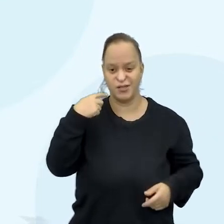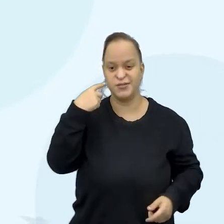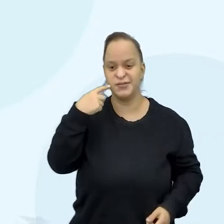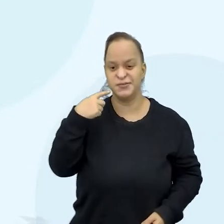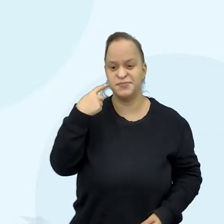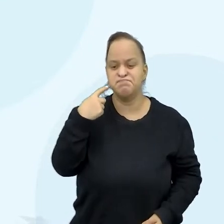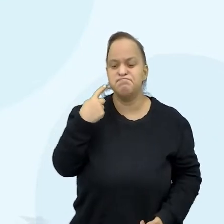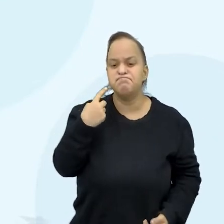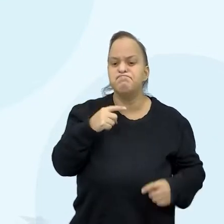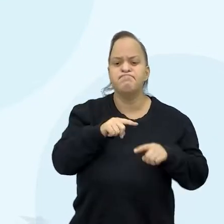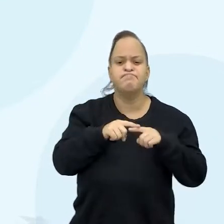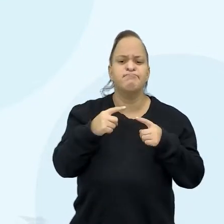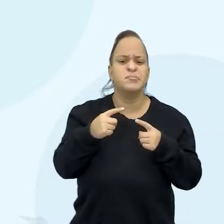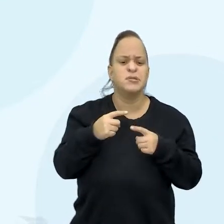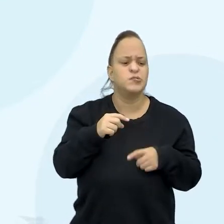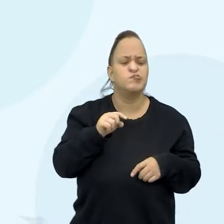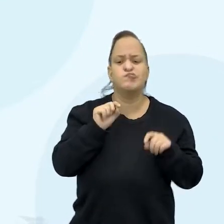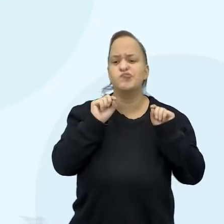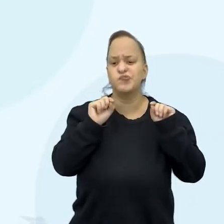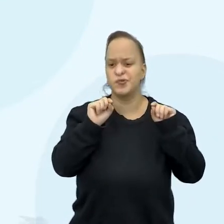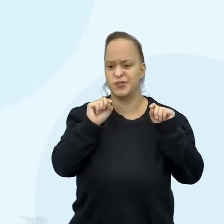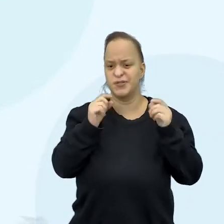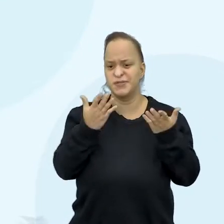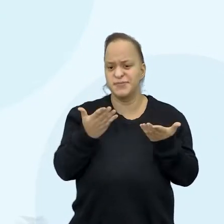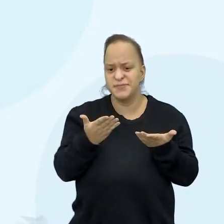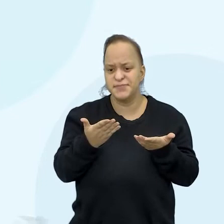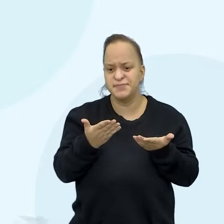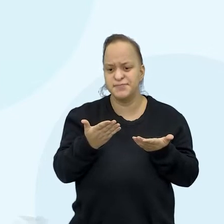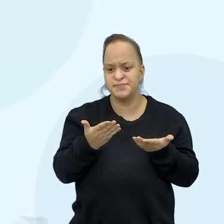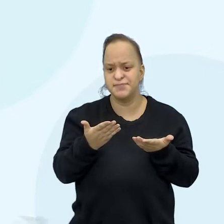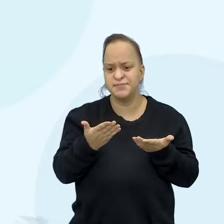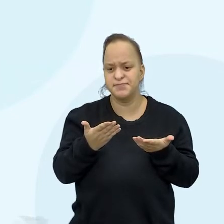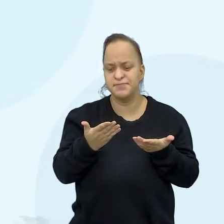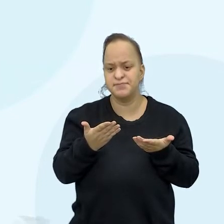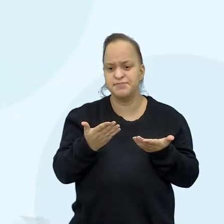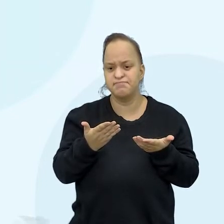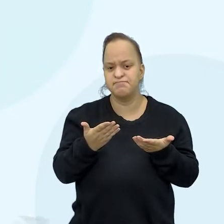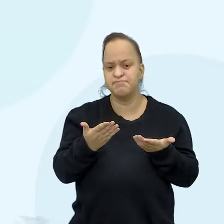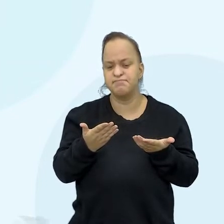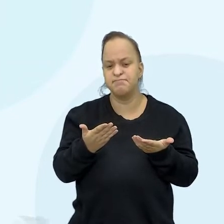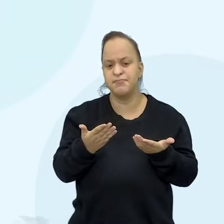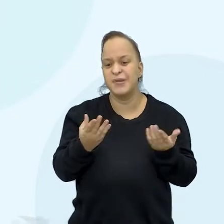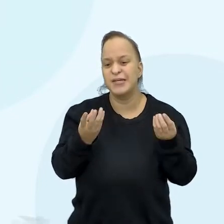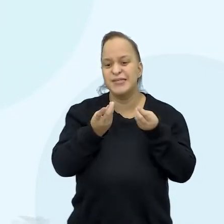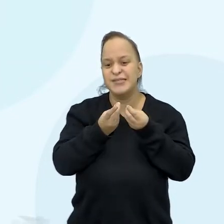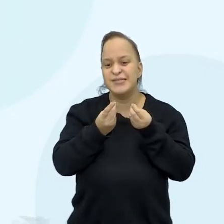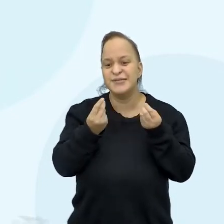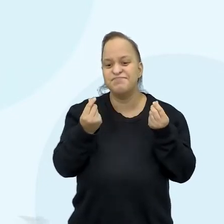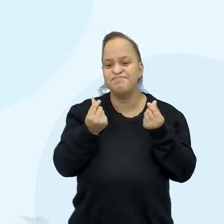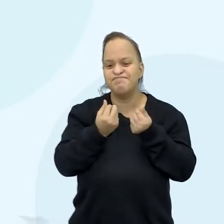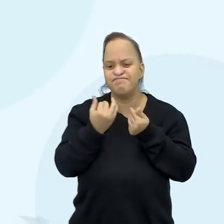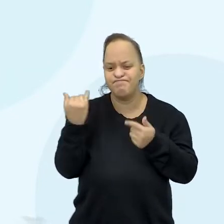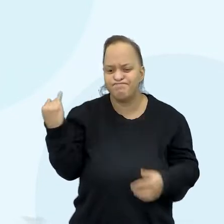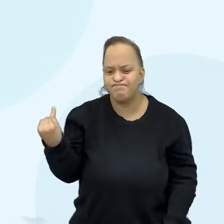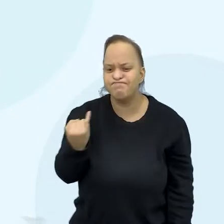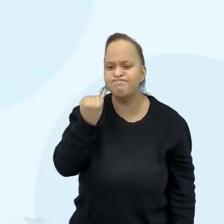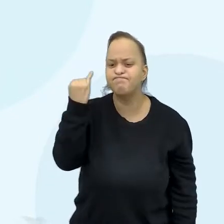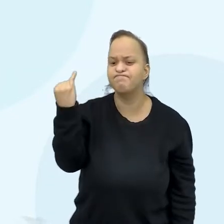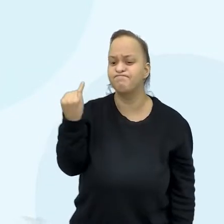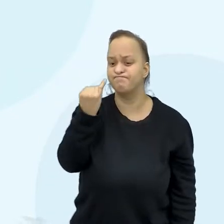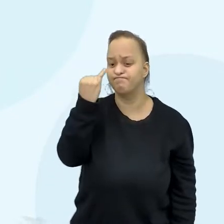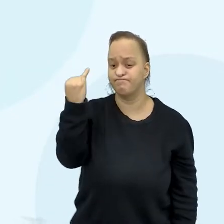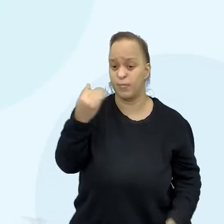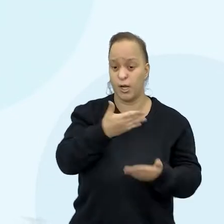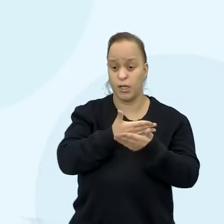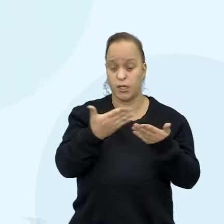social e política é essa? Ela é um elemento importante para a gente